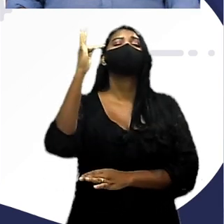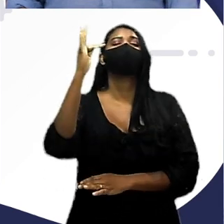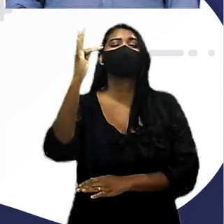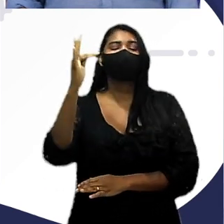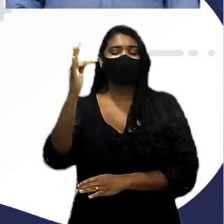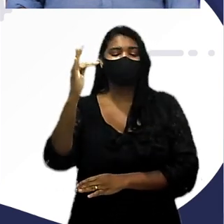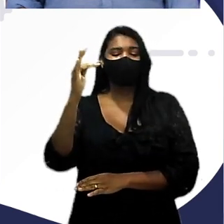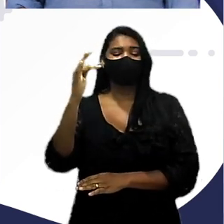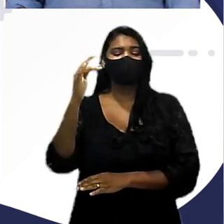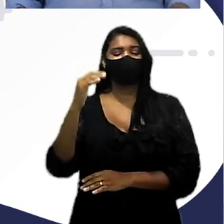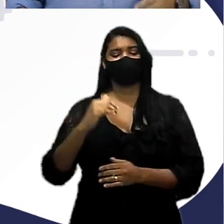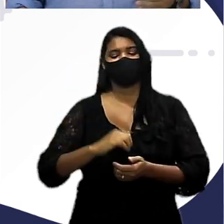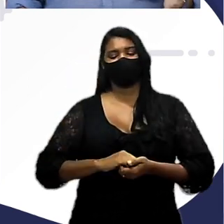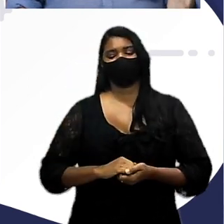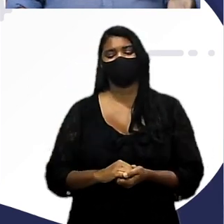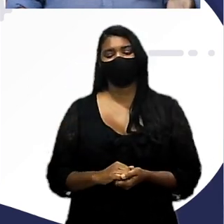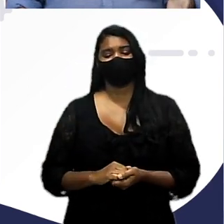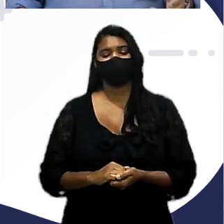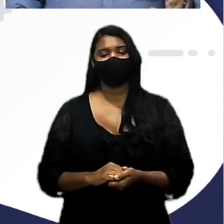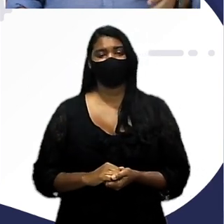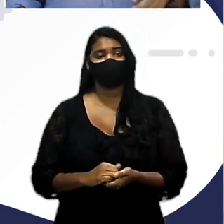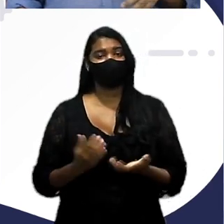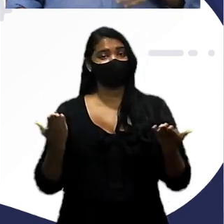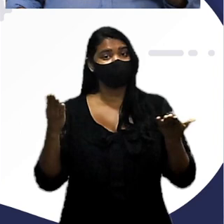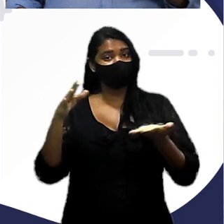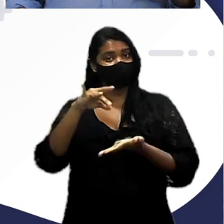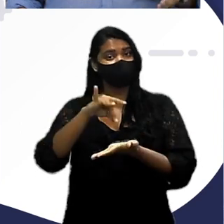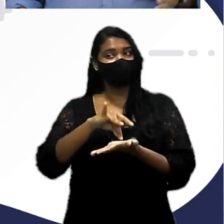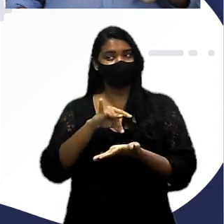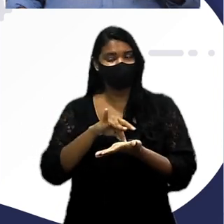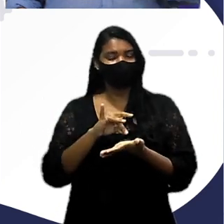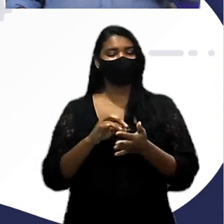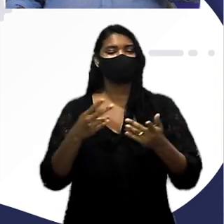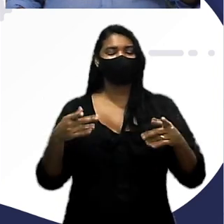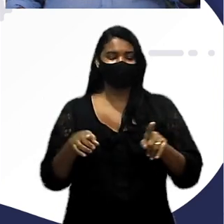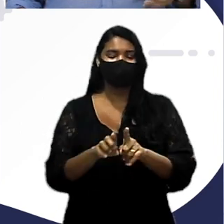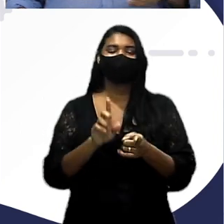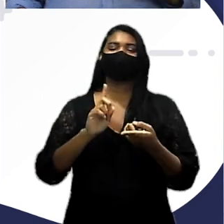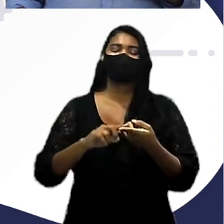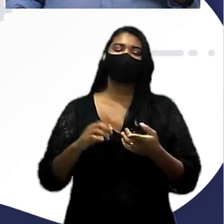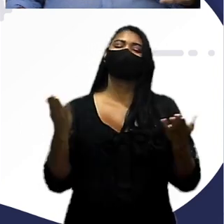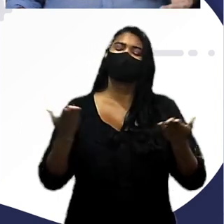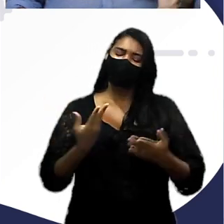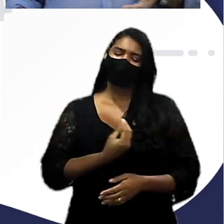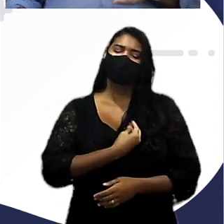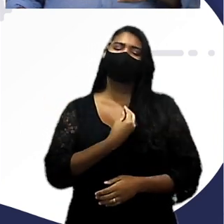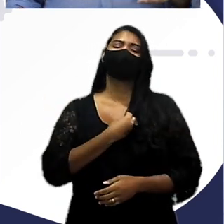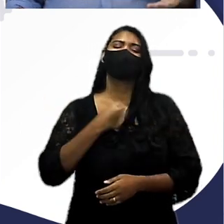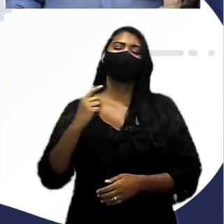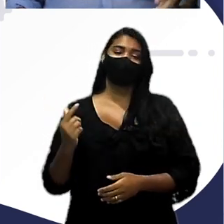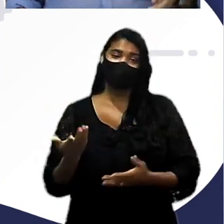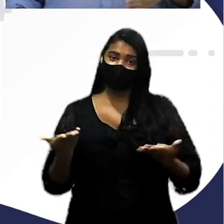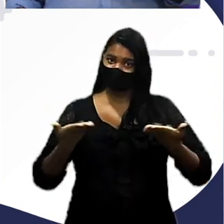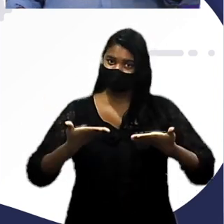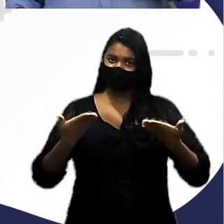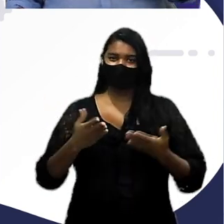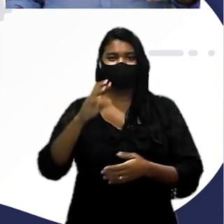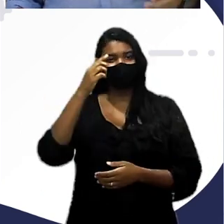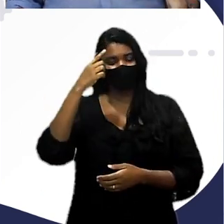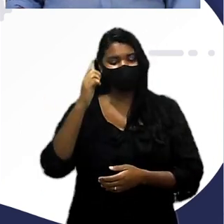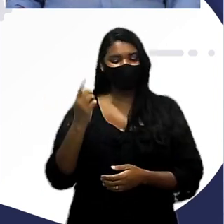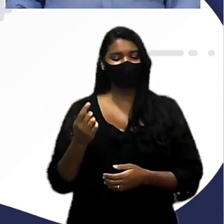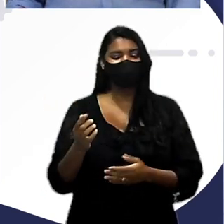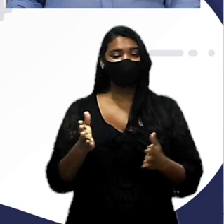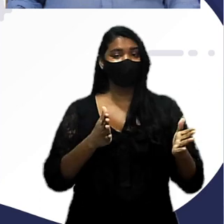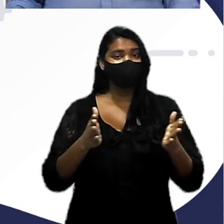em relação ao tempo, quando na verdade são questões que a gente já vem vivenciando hoje em dia e no espaço de